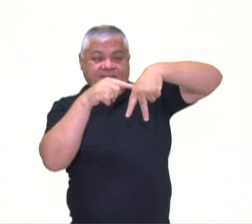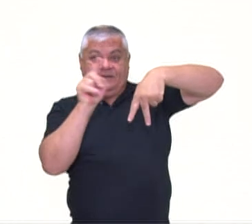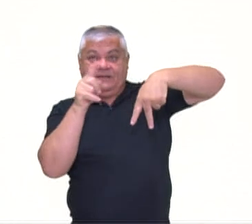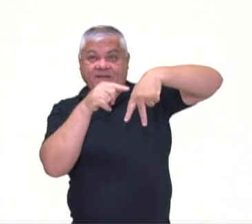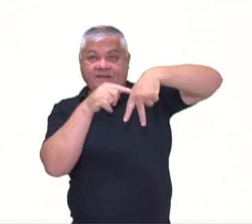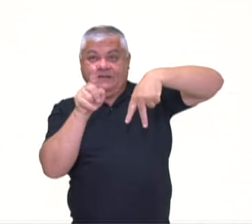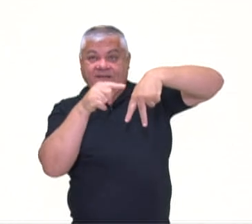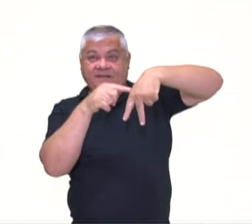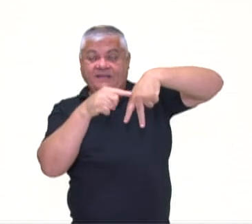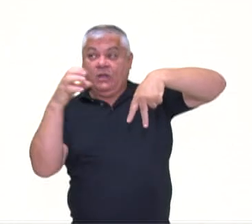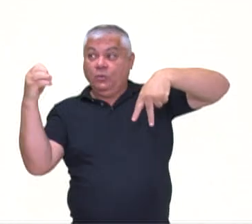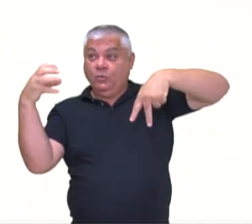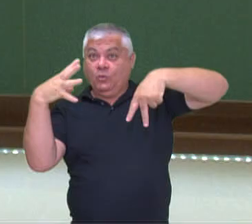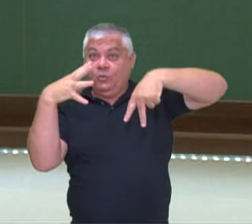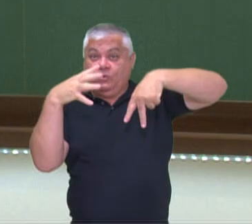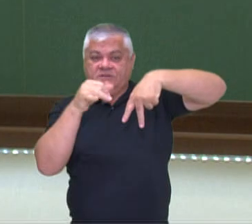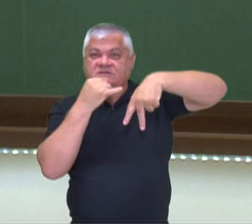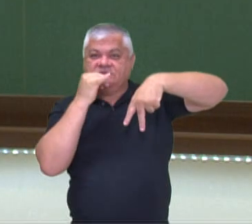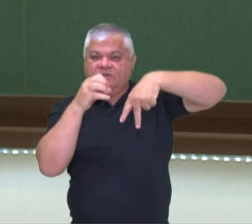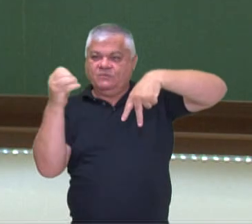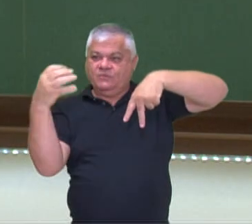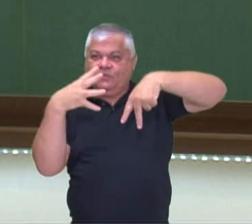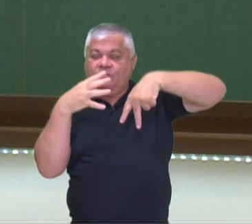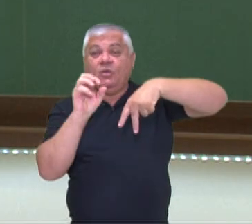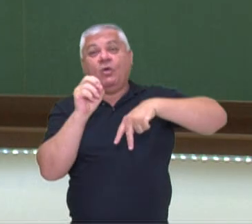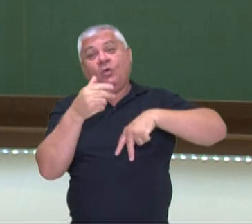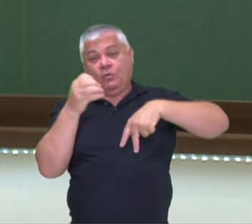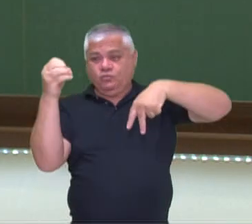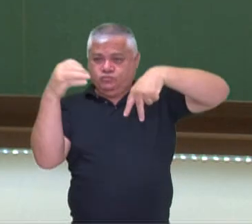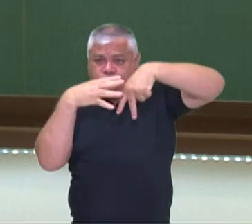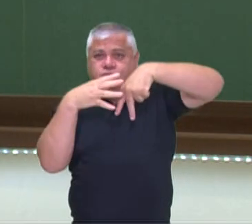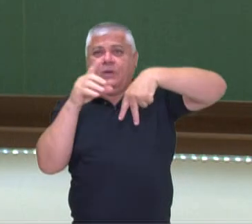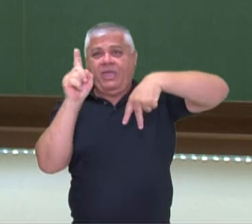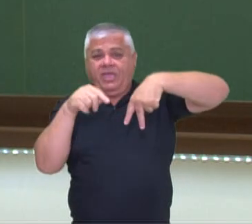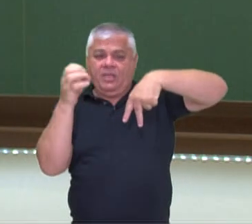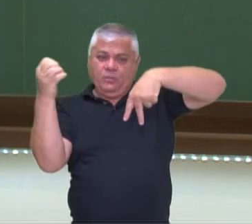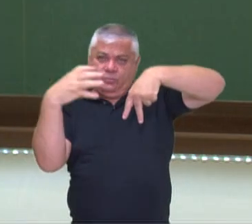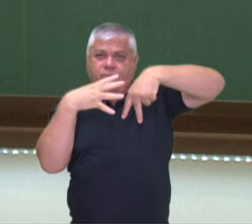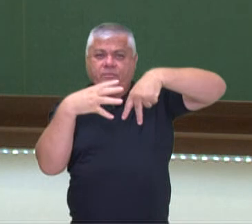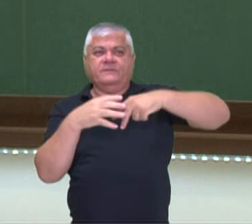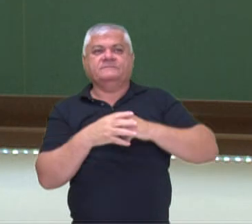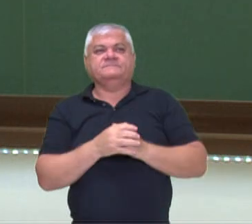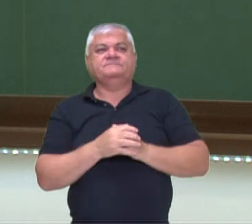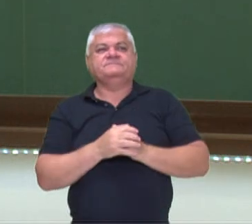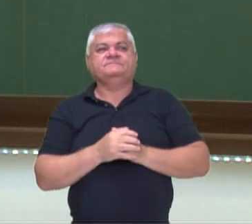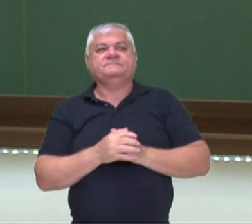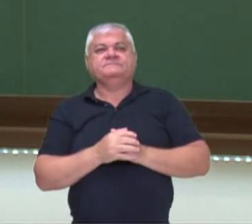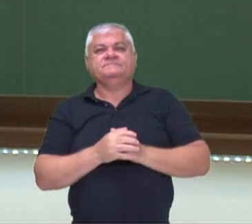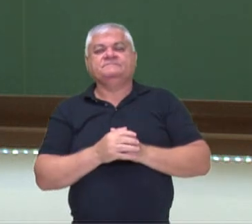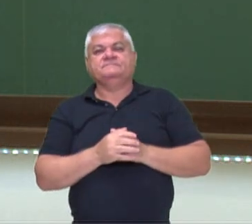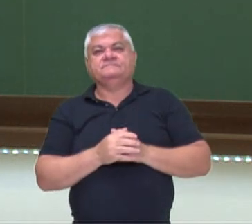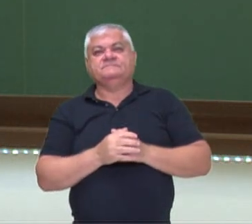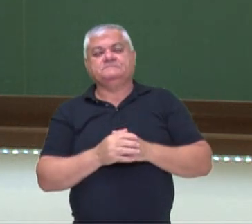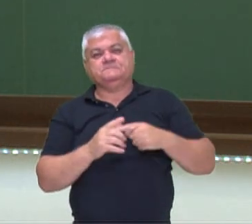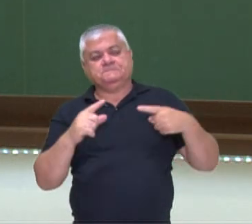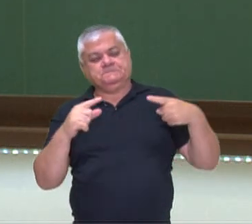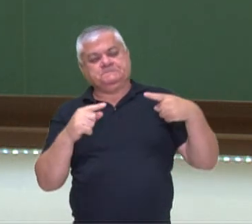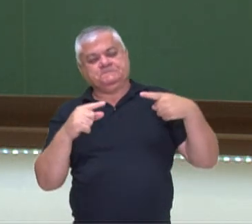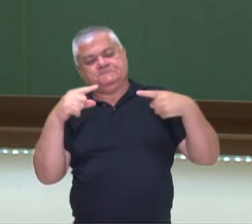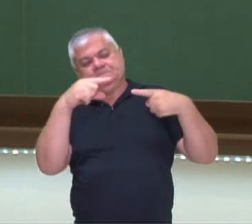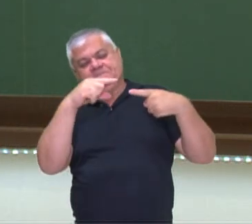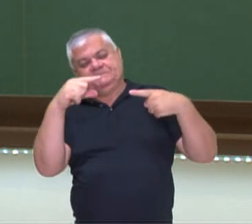representa energia luminosa, ou às vezes também vem escrito luz sobre a seta, tá? Quando eu tenho essa